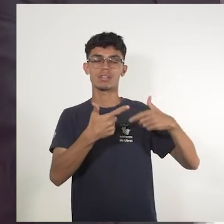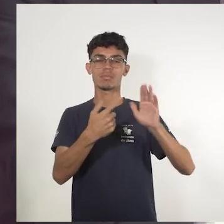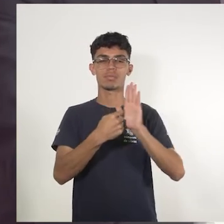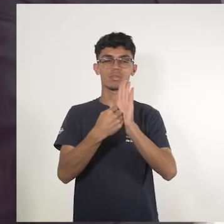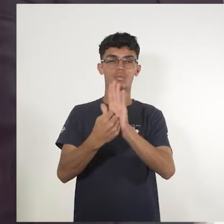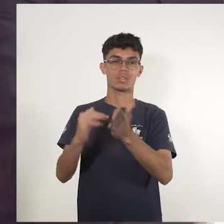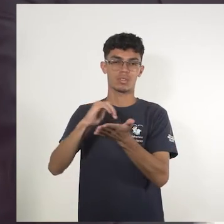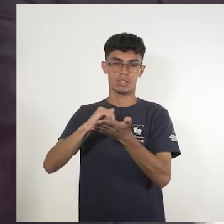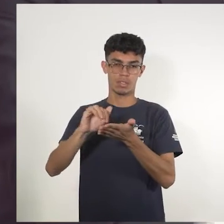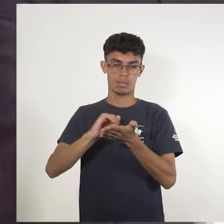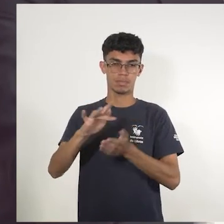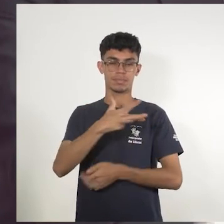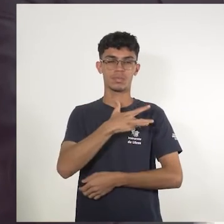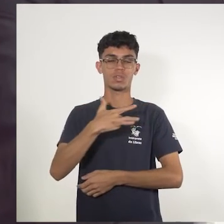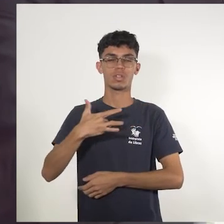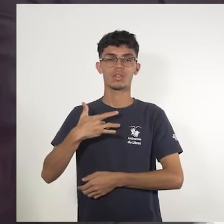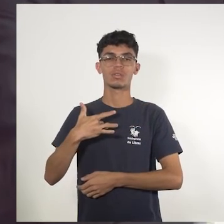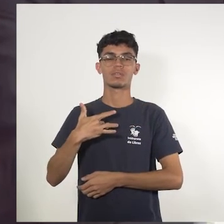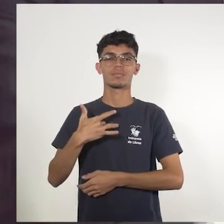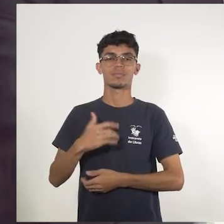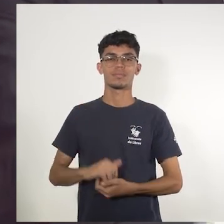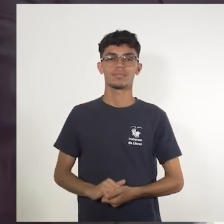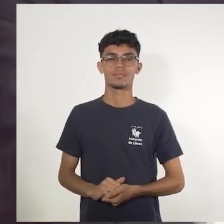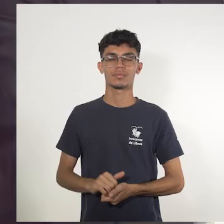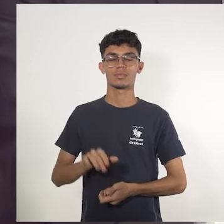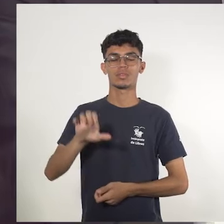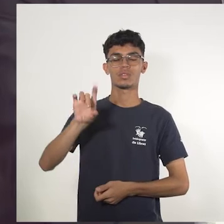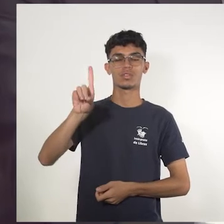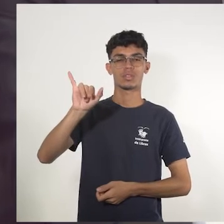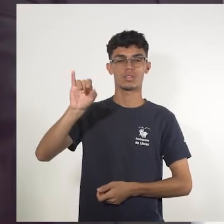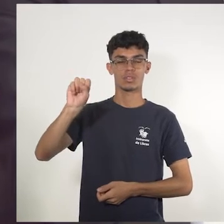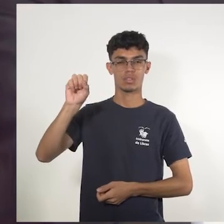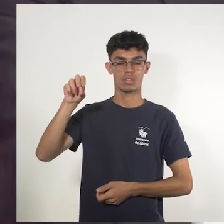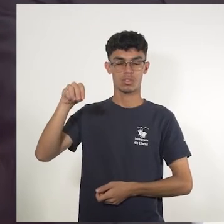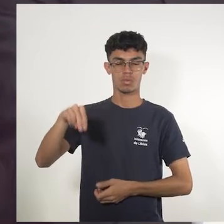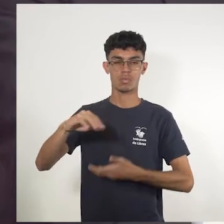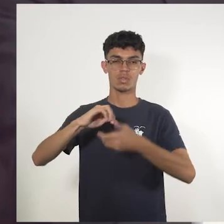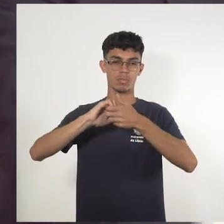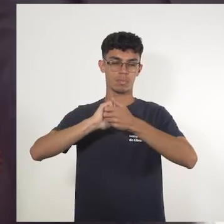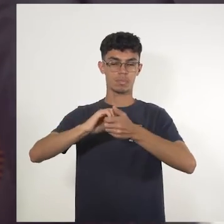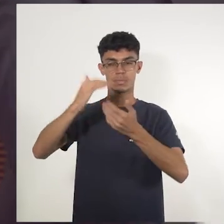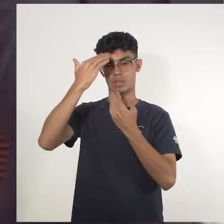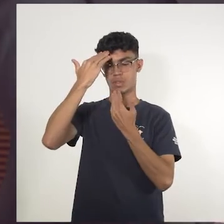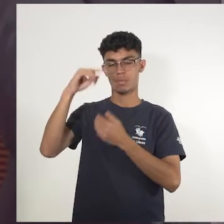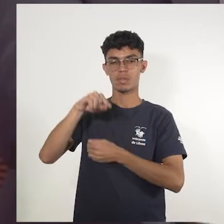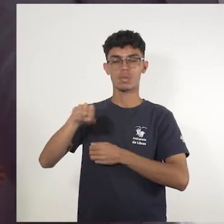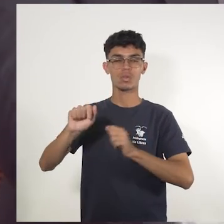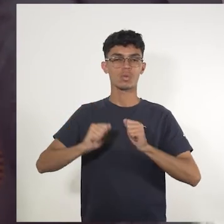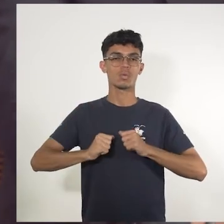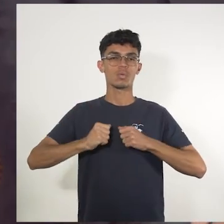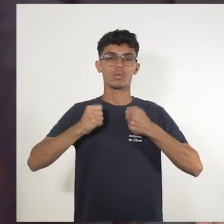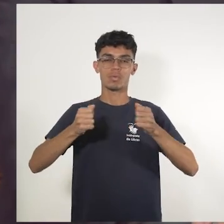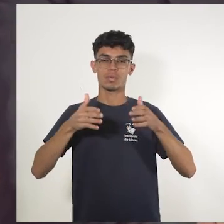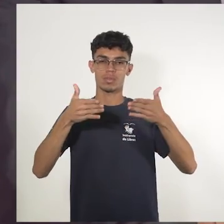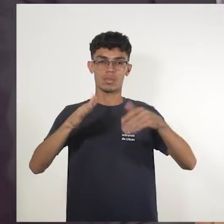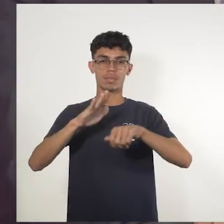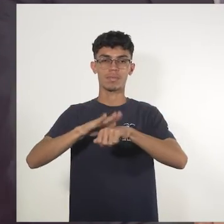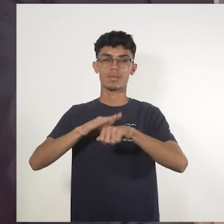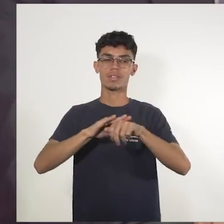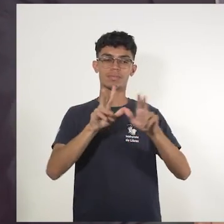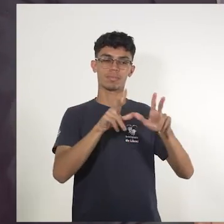Secretaria de Saúde. Então, eu queria, viu, Edson, te parabenizar por todo o empenho, por todo o esforço que você tem feito, a